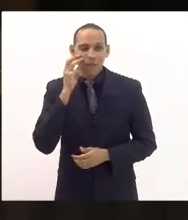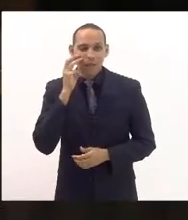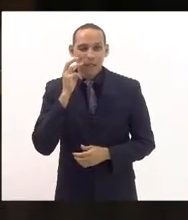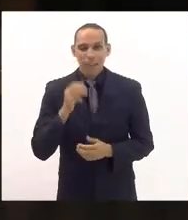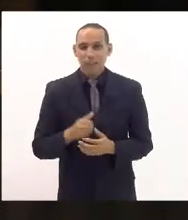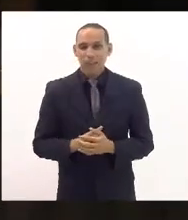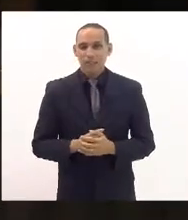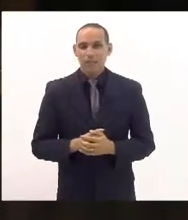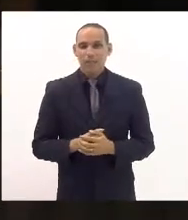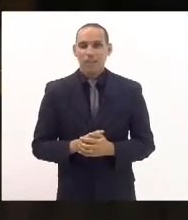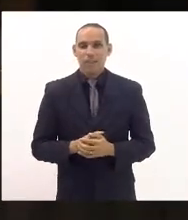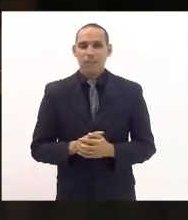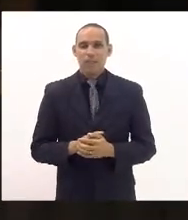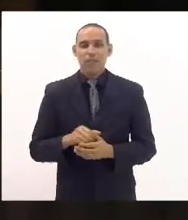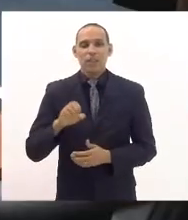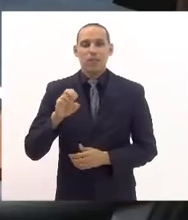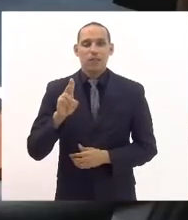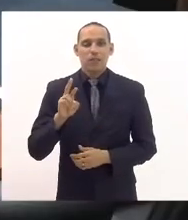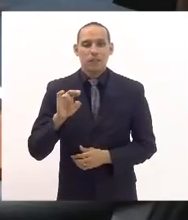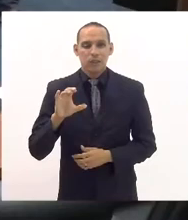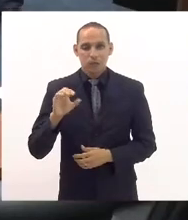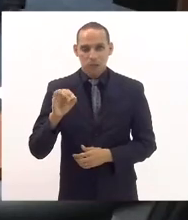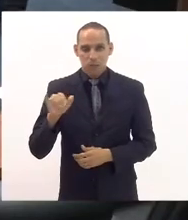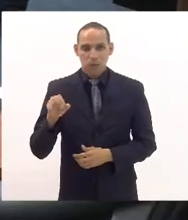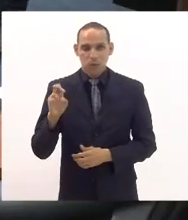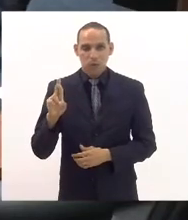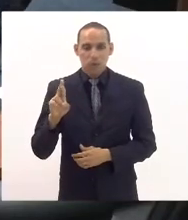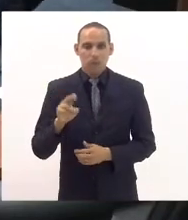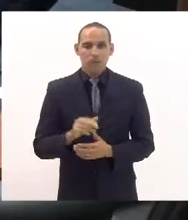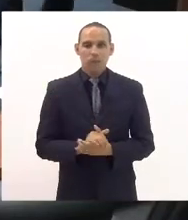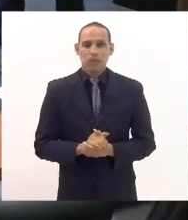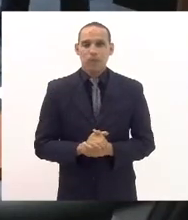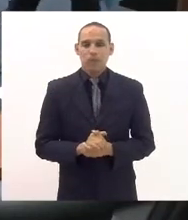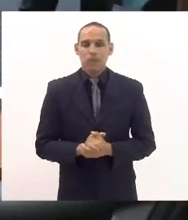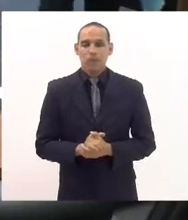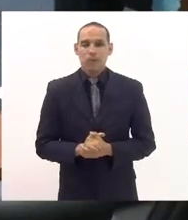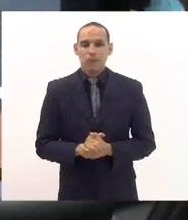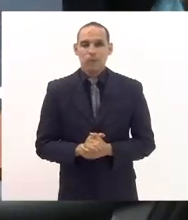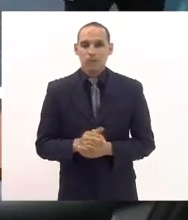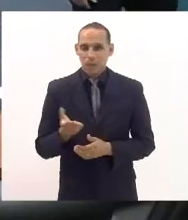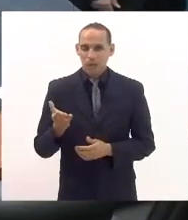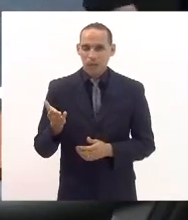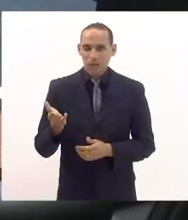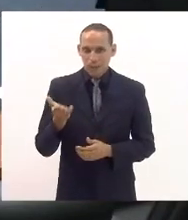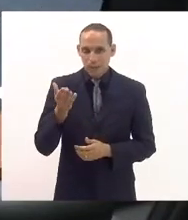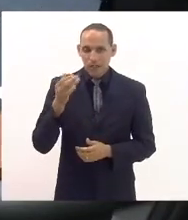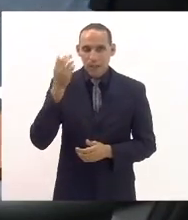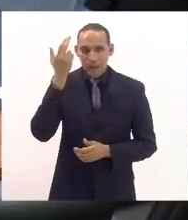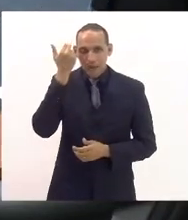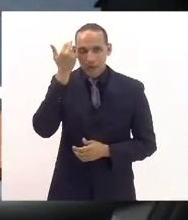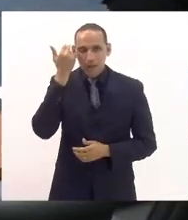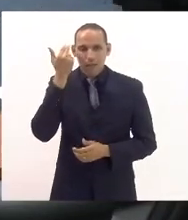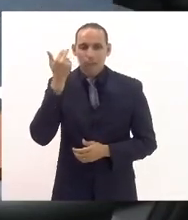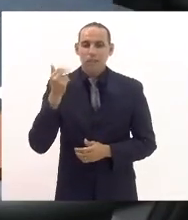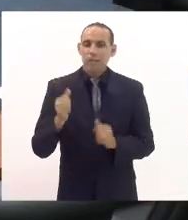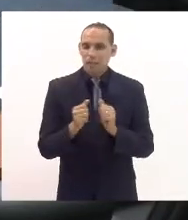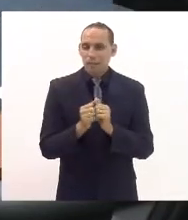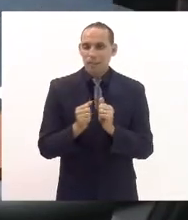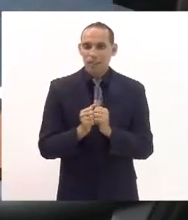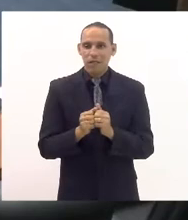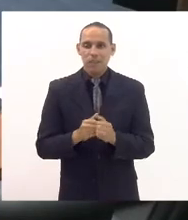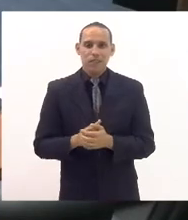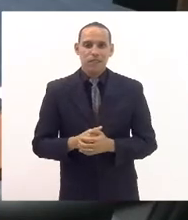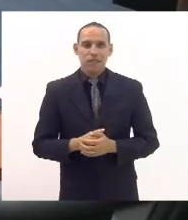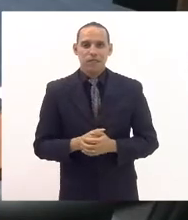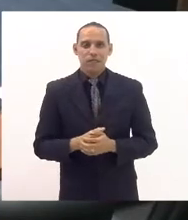Claro Eurico Júnior e vai eliamar eliamar conjunto